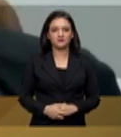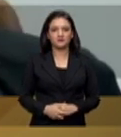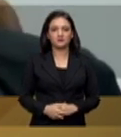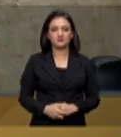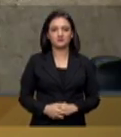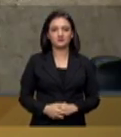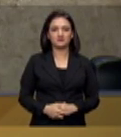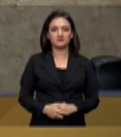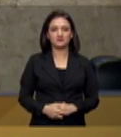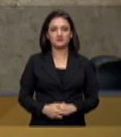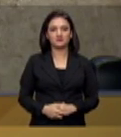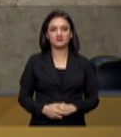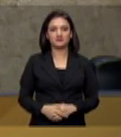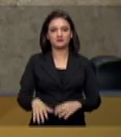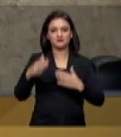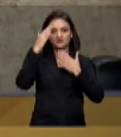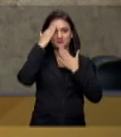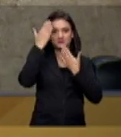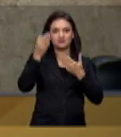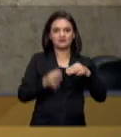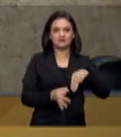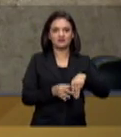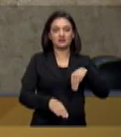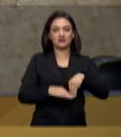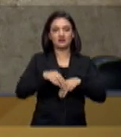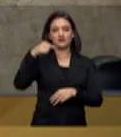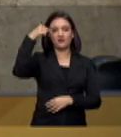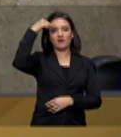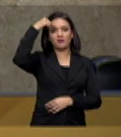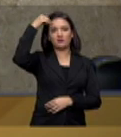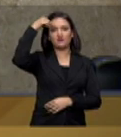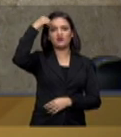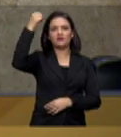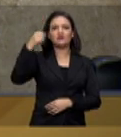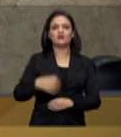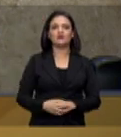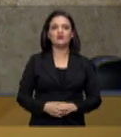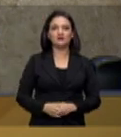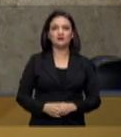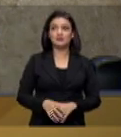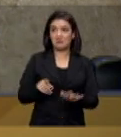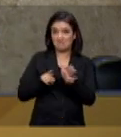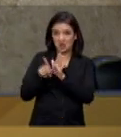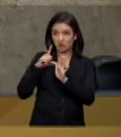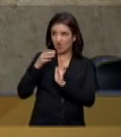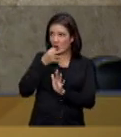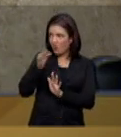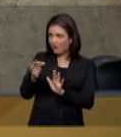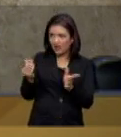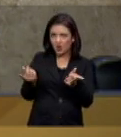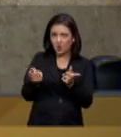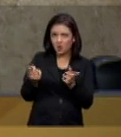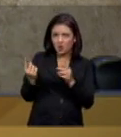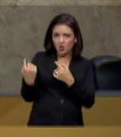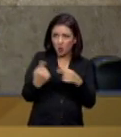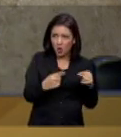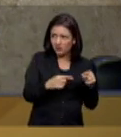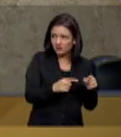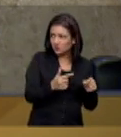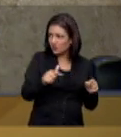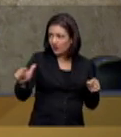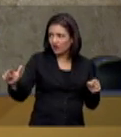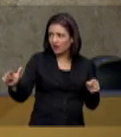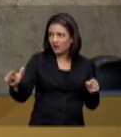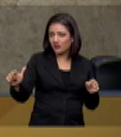ministro Gilberto Barroso. Eu pergunto se há divergência. Não havendo divergência, eu proclamo